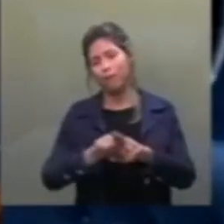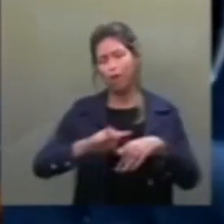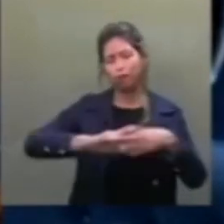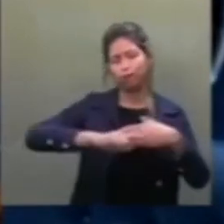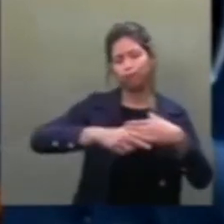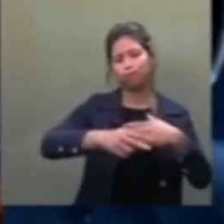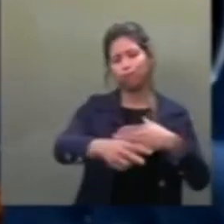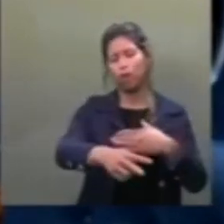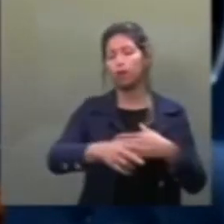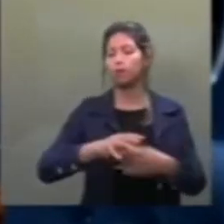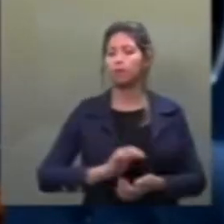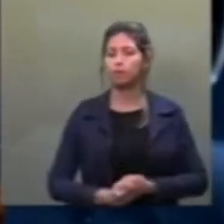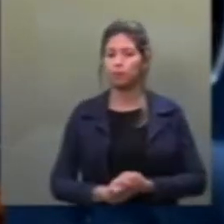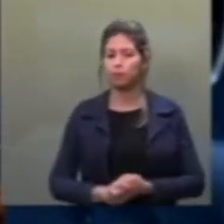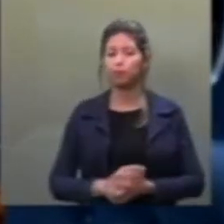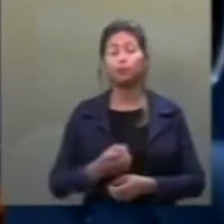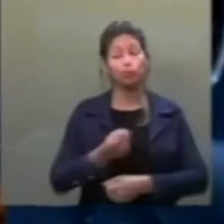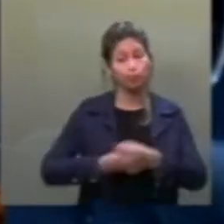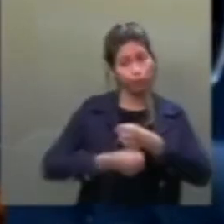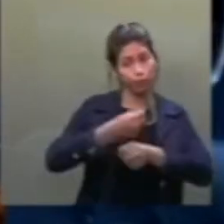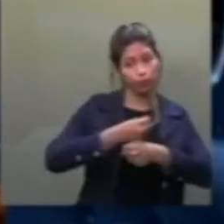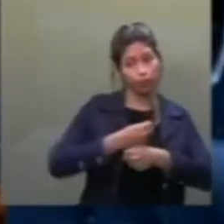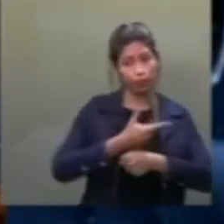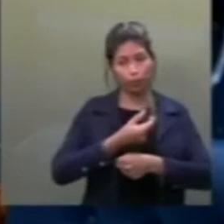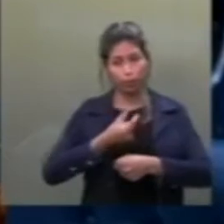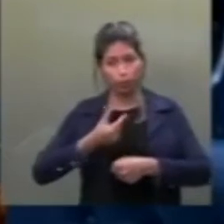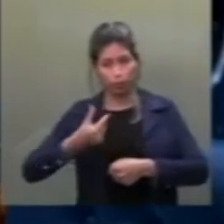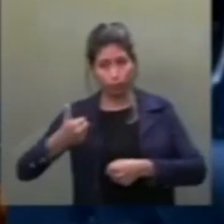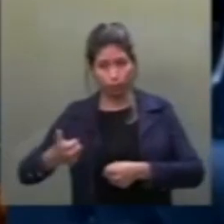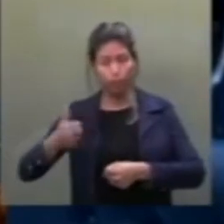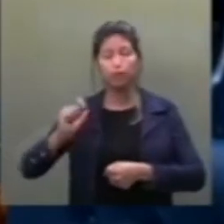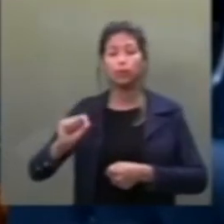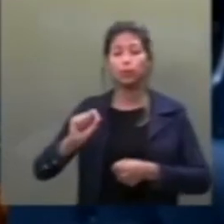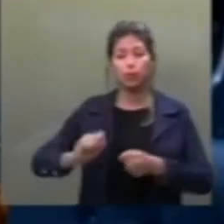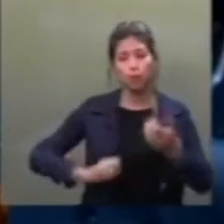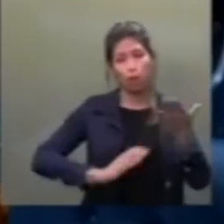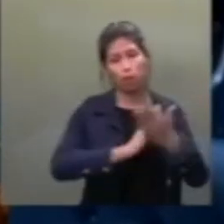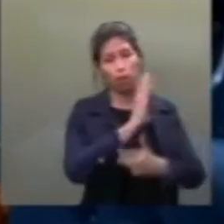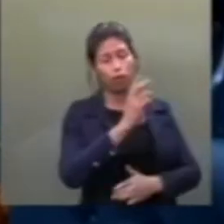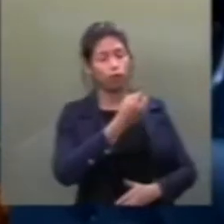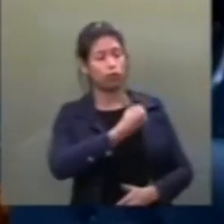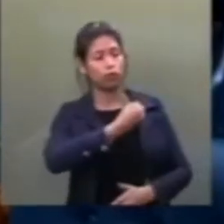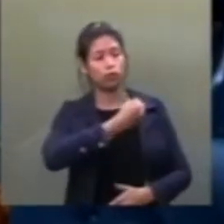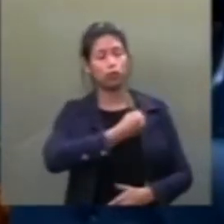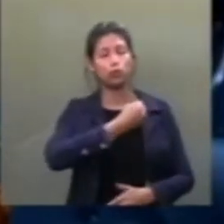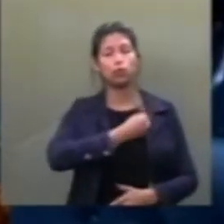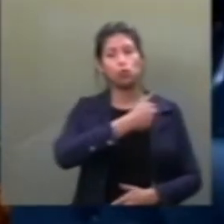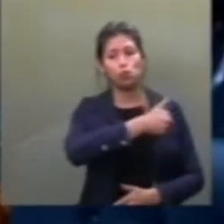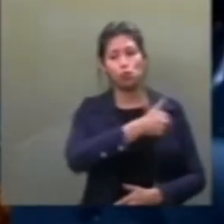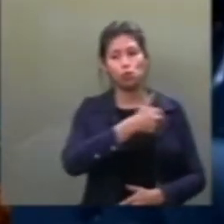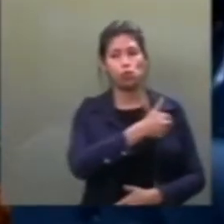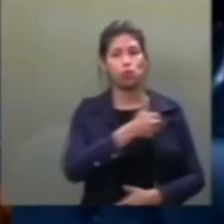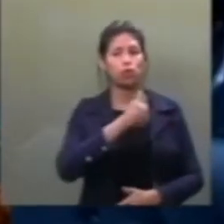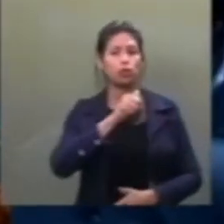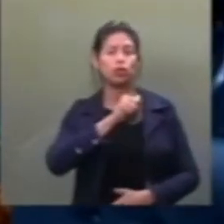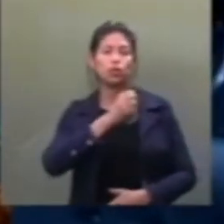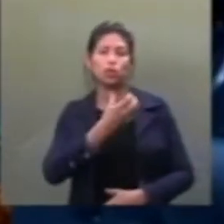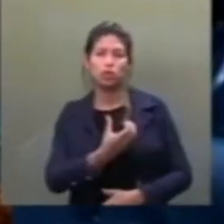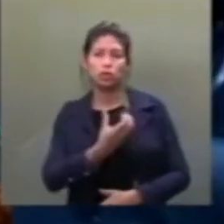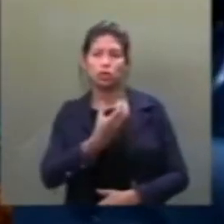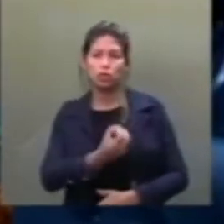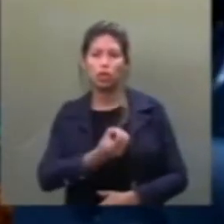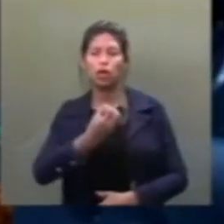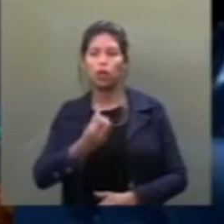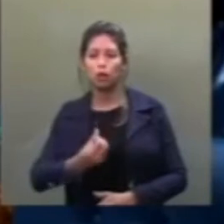ano que passou aprovamos nesta casa ou pele 1106 2020 que estabelece a criação digo melhor